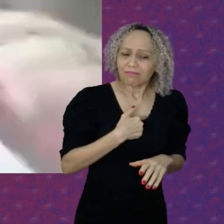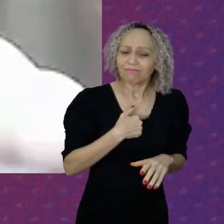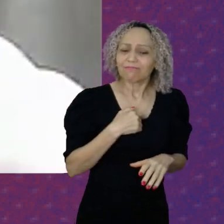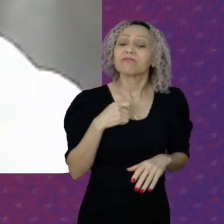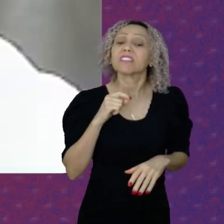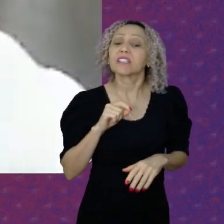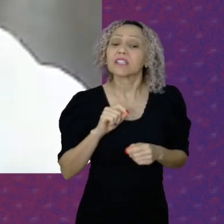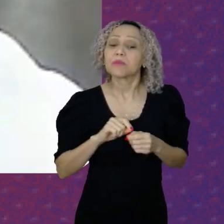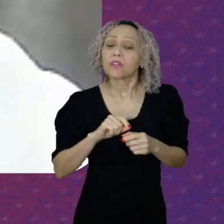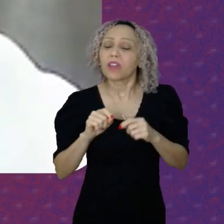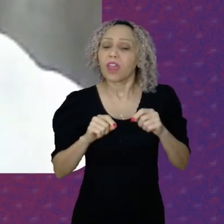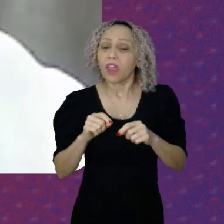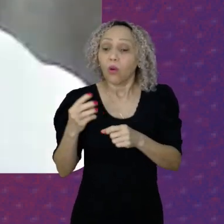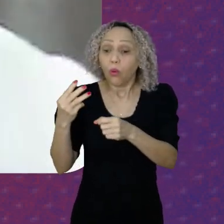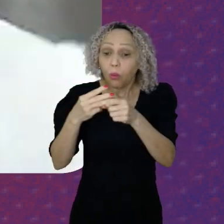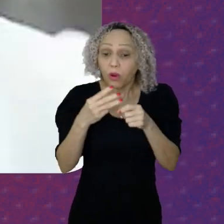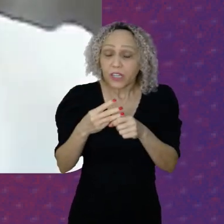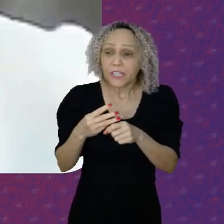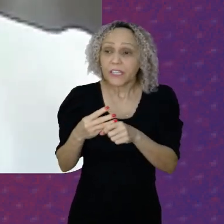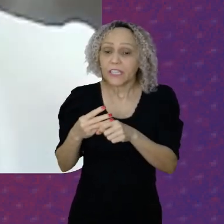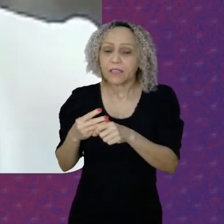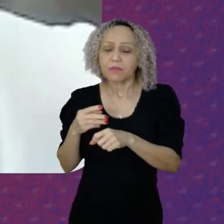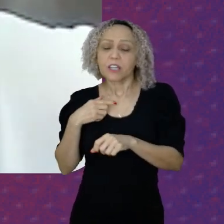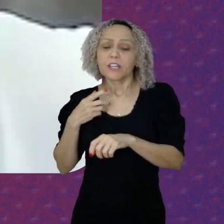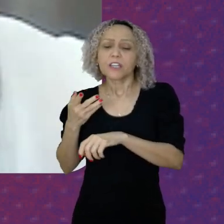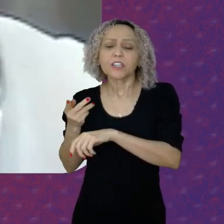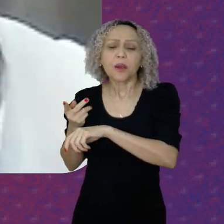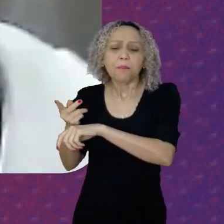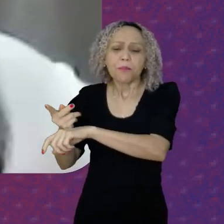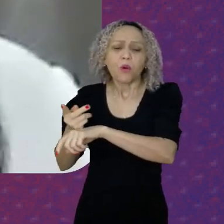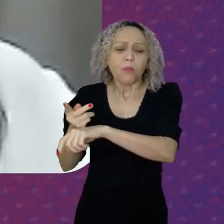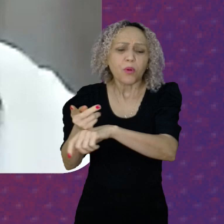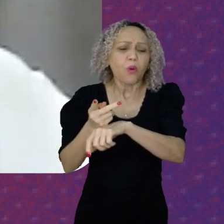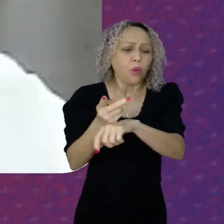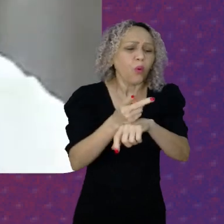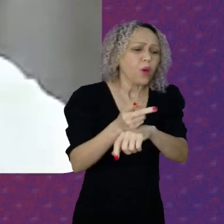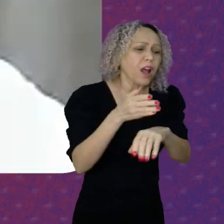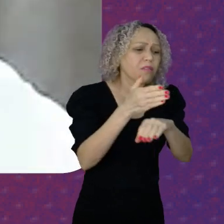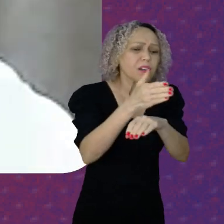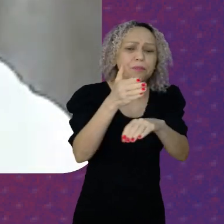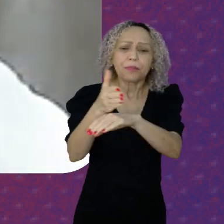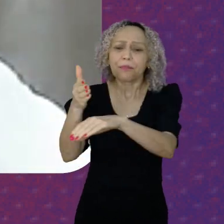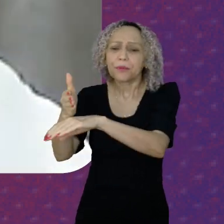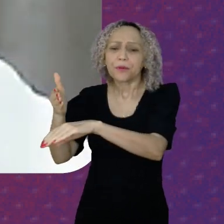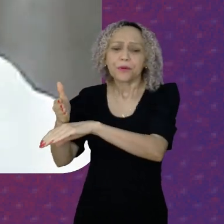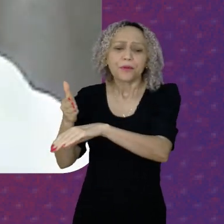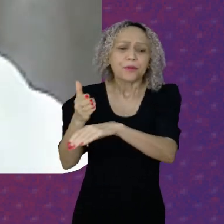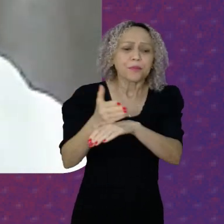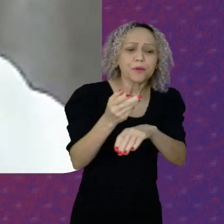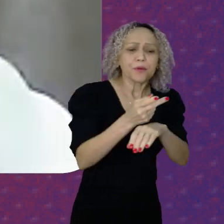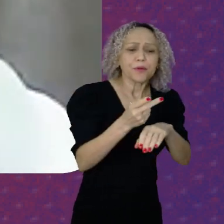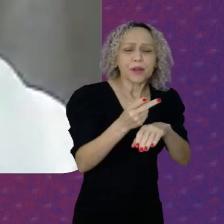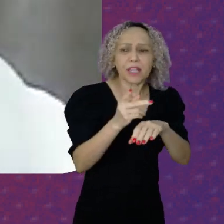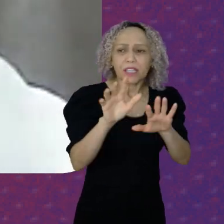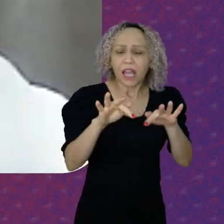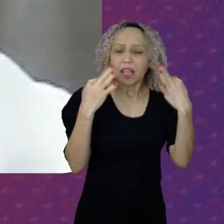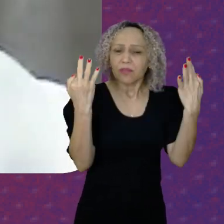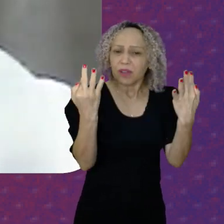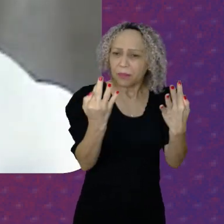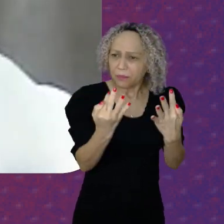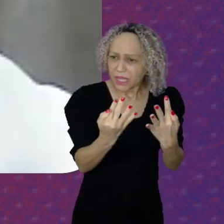municípios fazerem um trabalho de busca das famílias que ainda não estavam incorporadas no Bolsa Família, de fazer